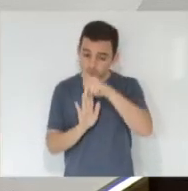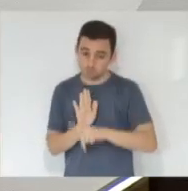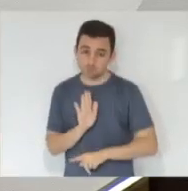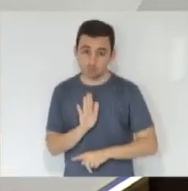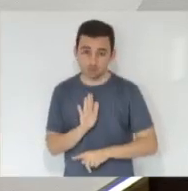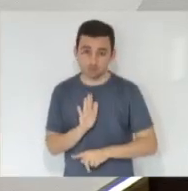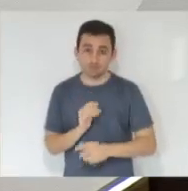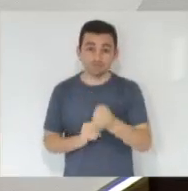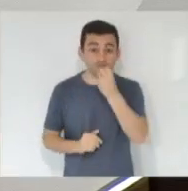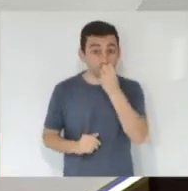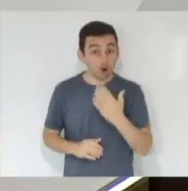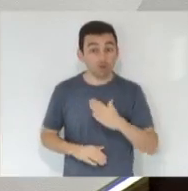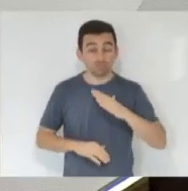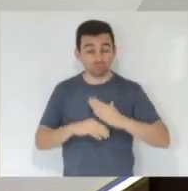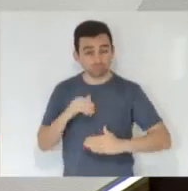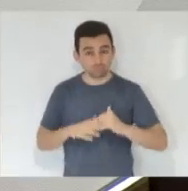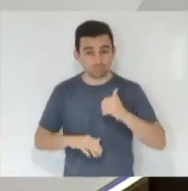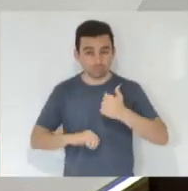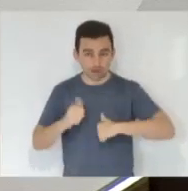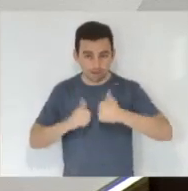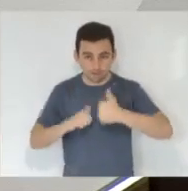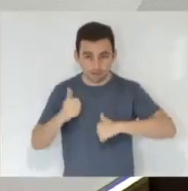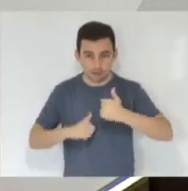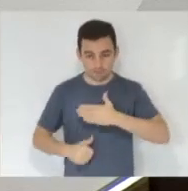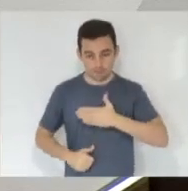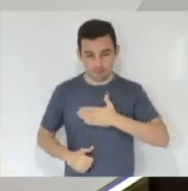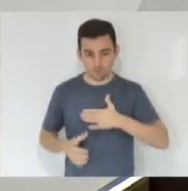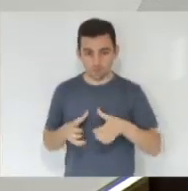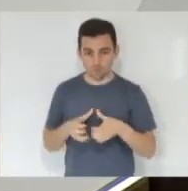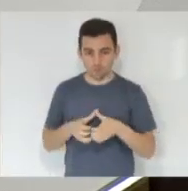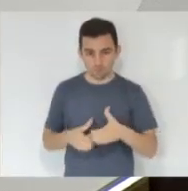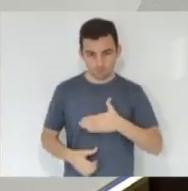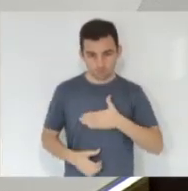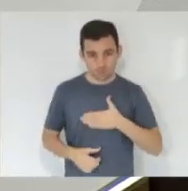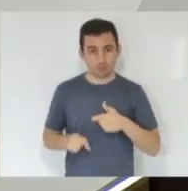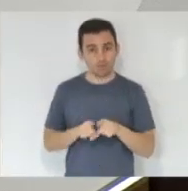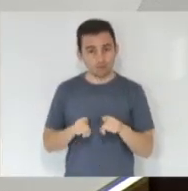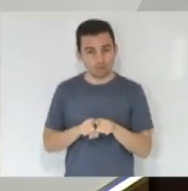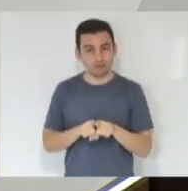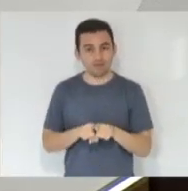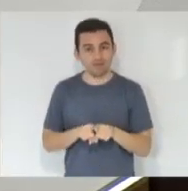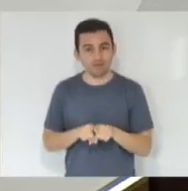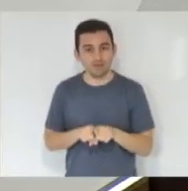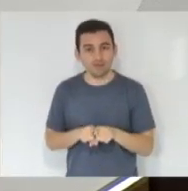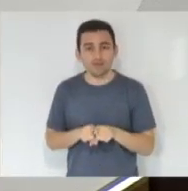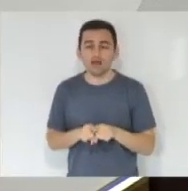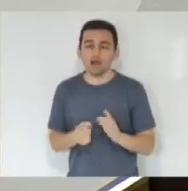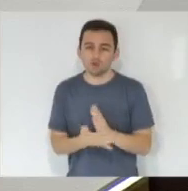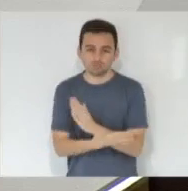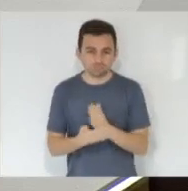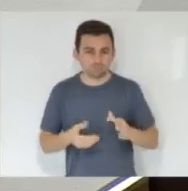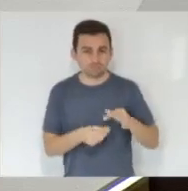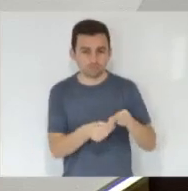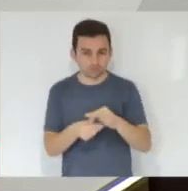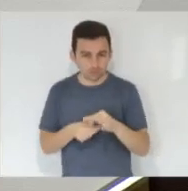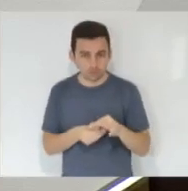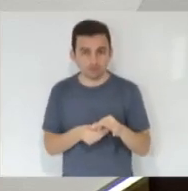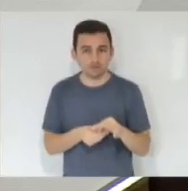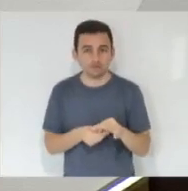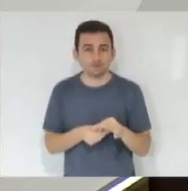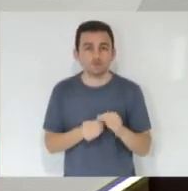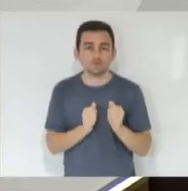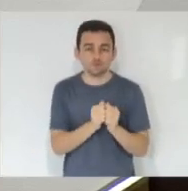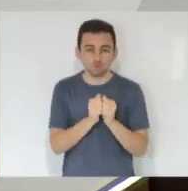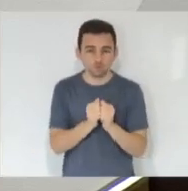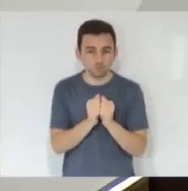bem avaliado pela minha equipe, por mim e por contribuições de entidades que fizeram